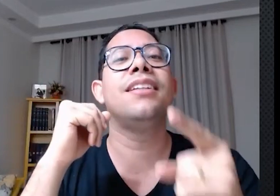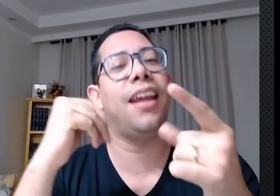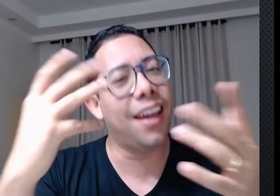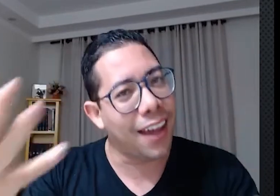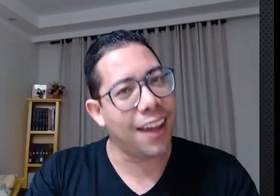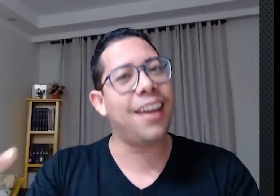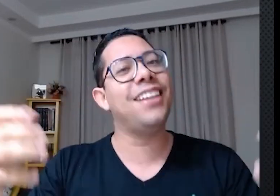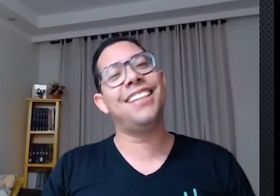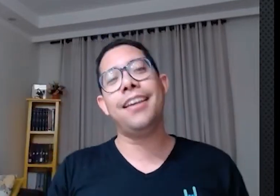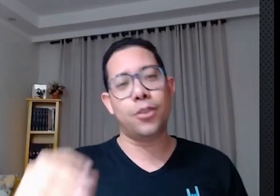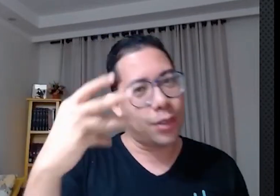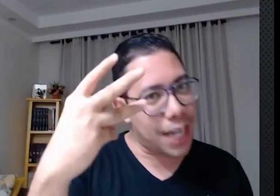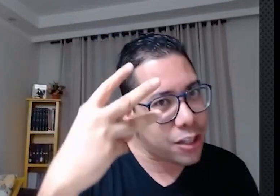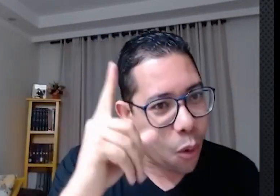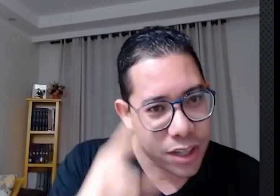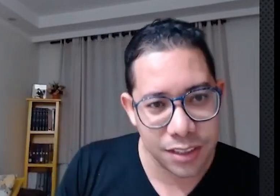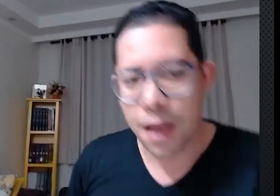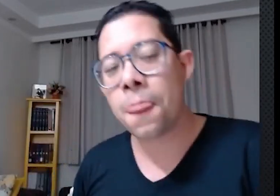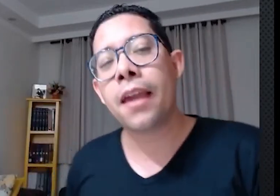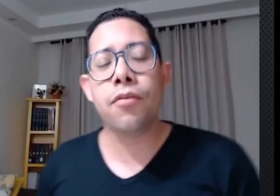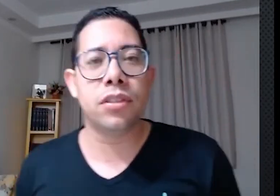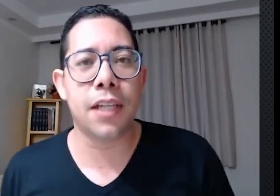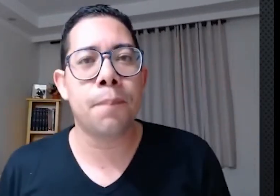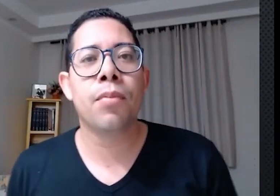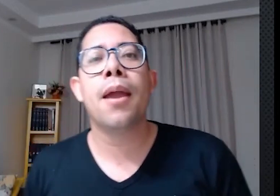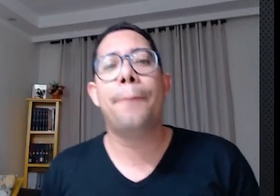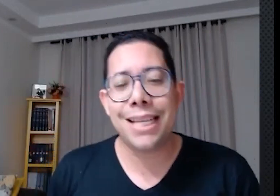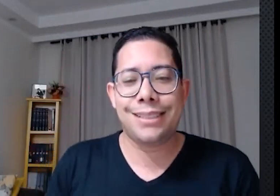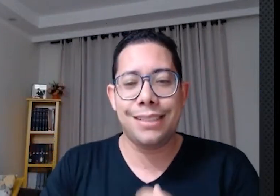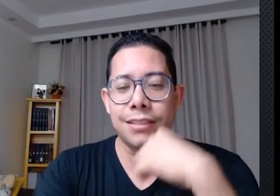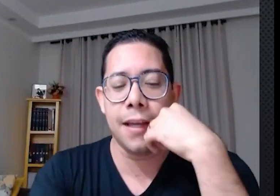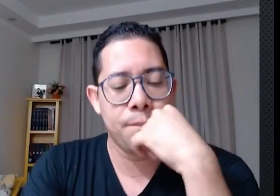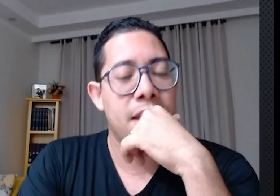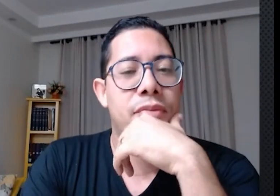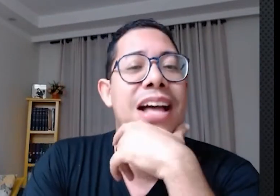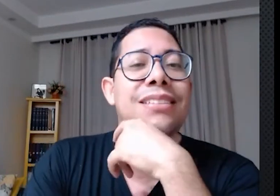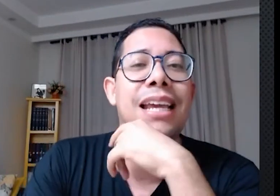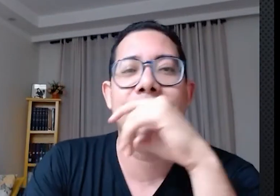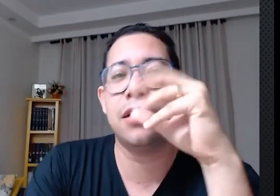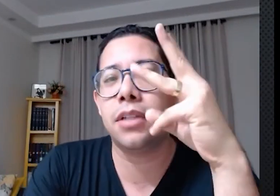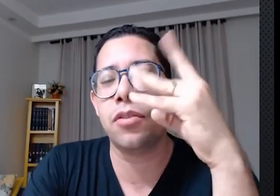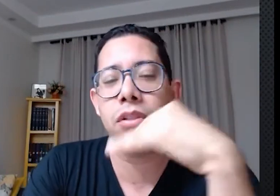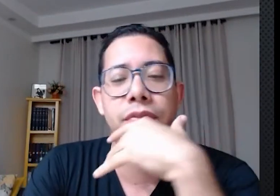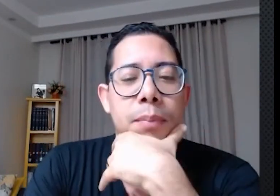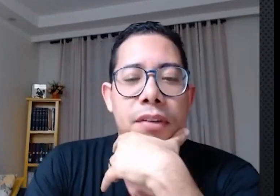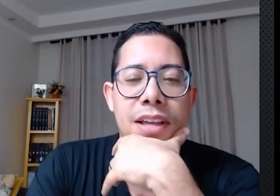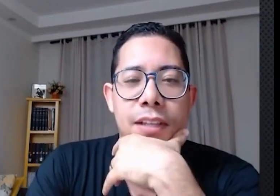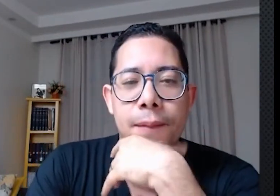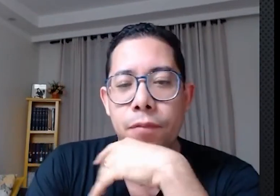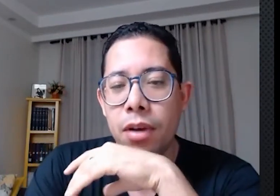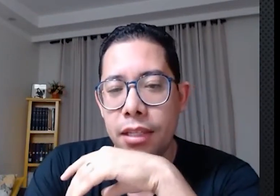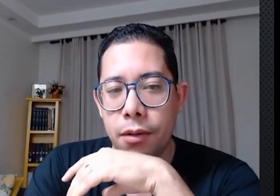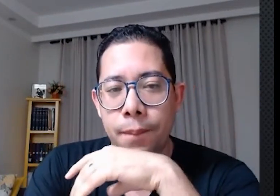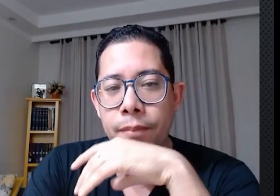coisas? 3. Isso, 3 coisas que você precisa fazer, certo? 3 coisas que você precisa